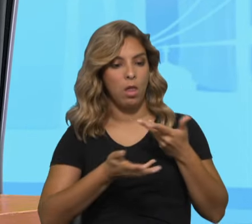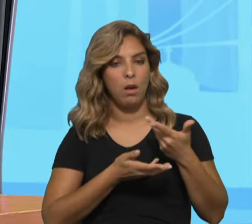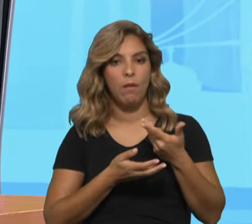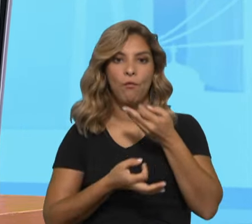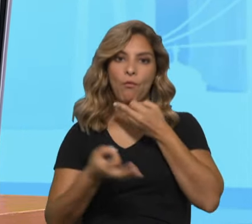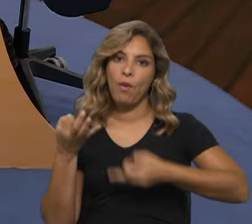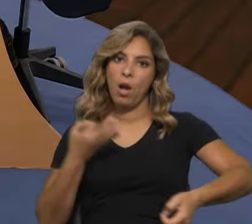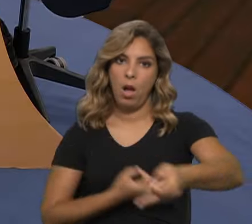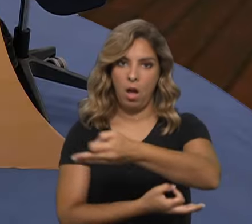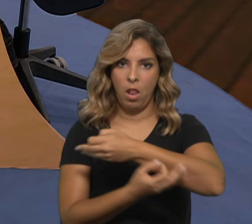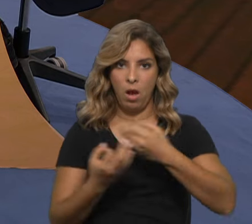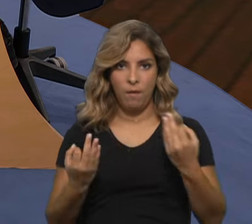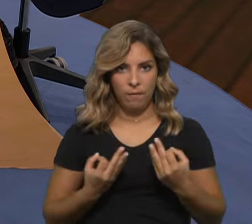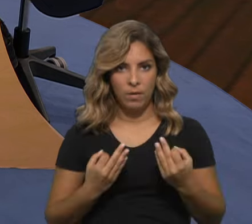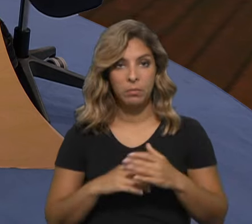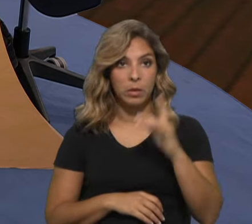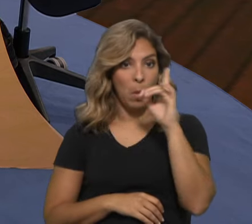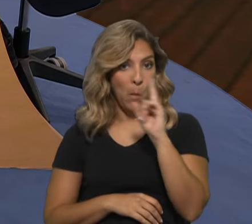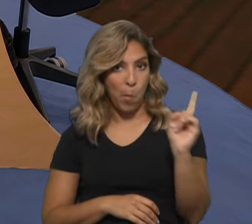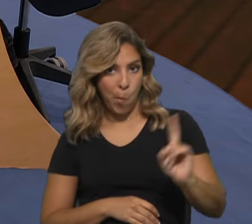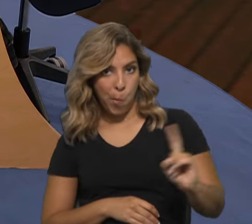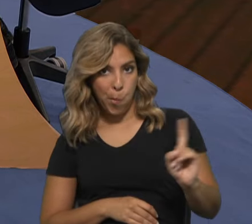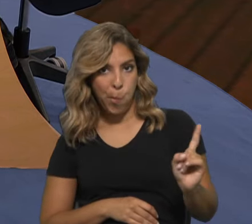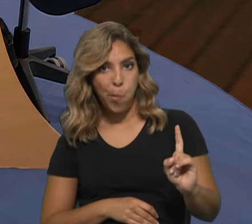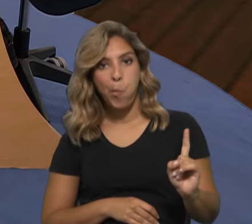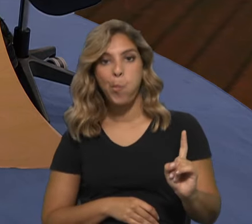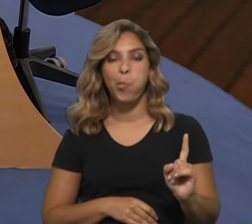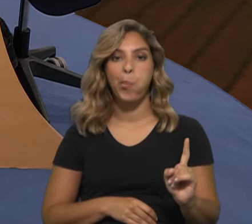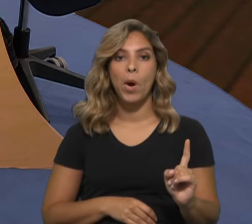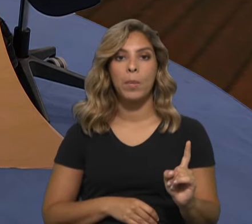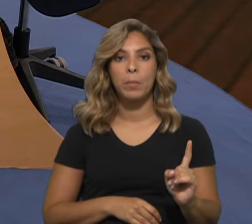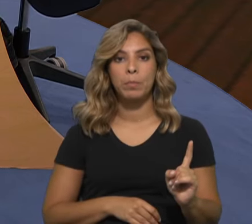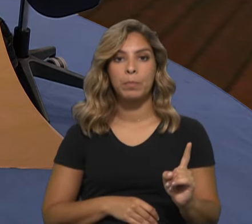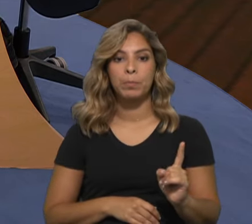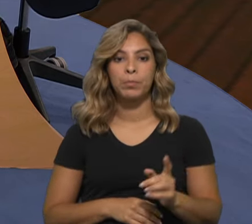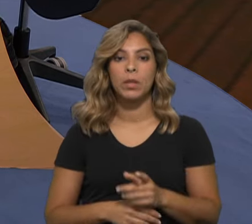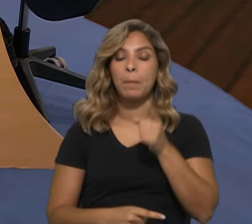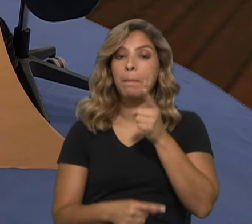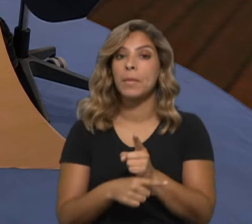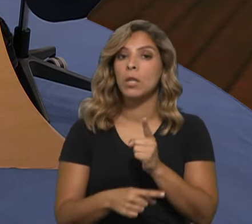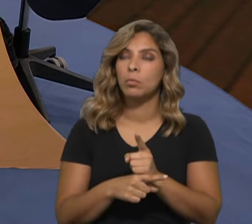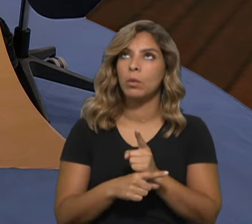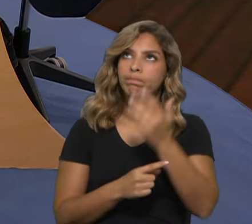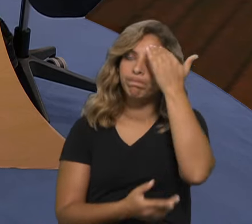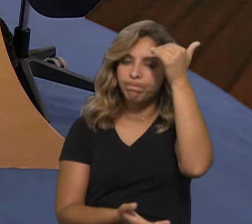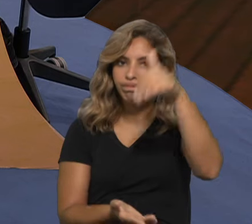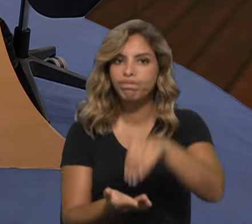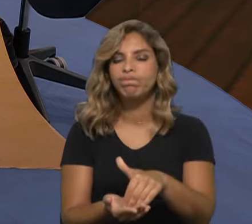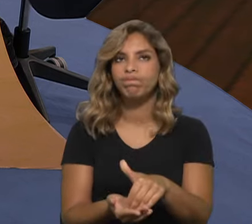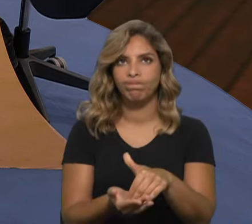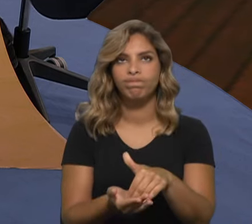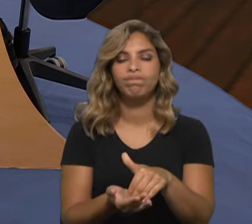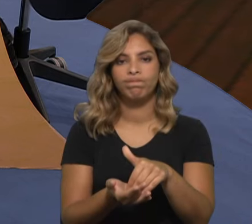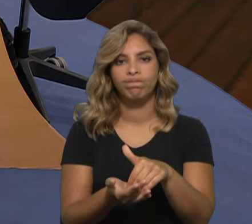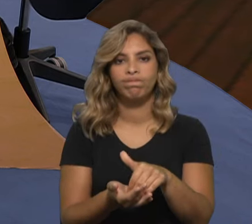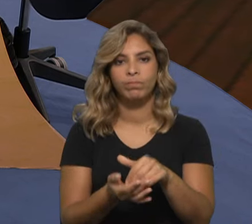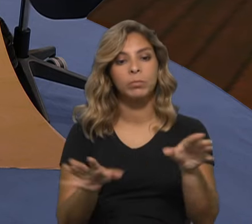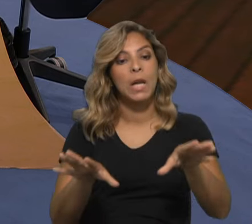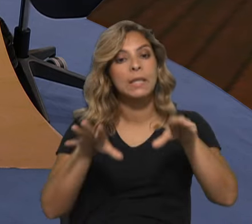não nos entendemos chegando necessariamente às mesmas conclusões e